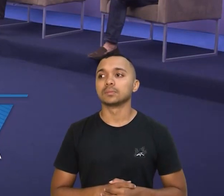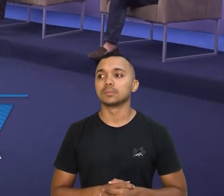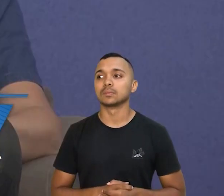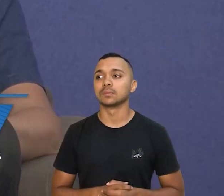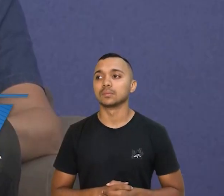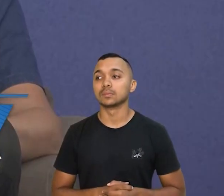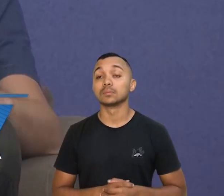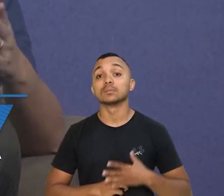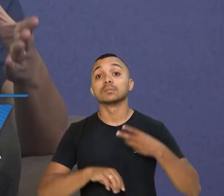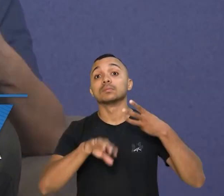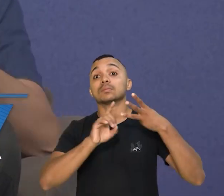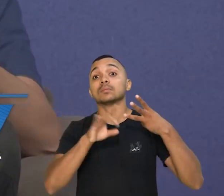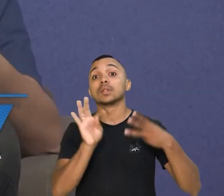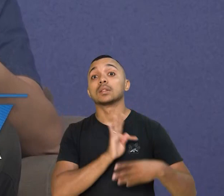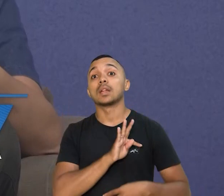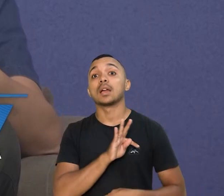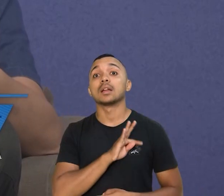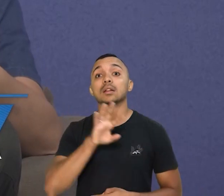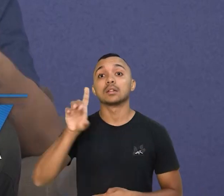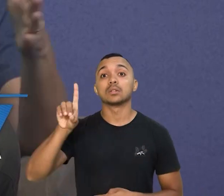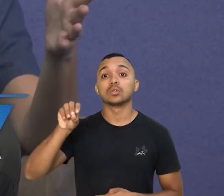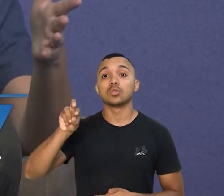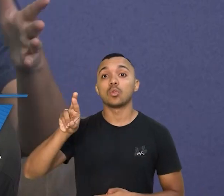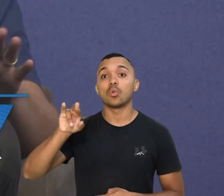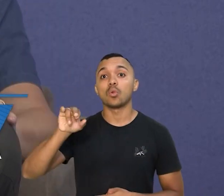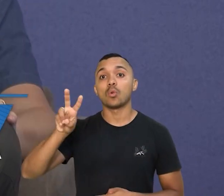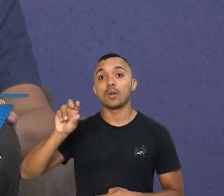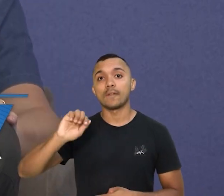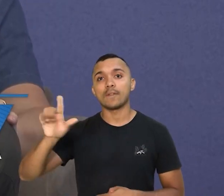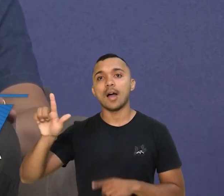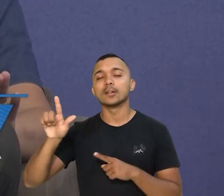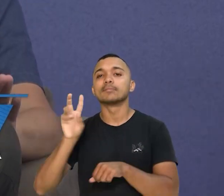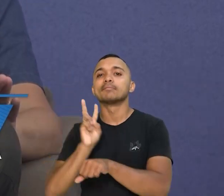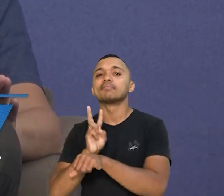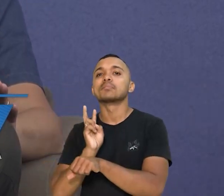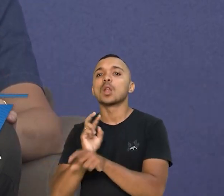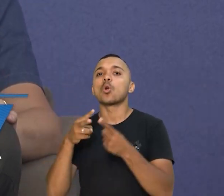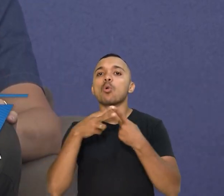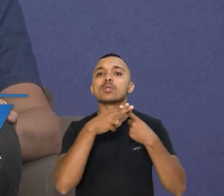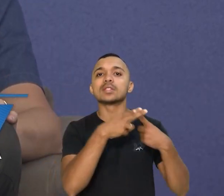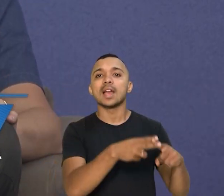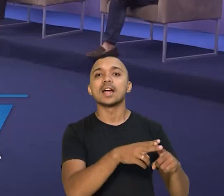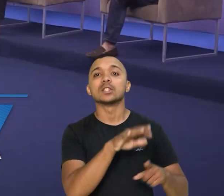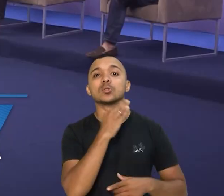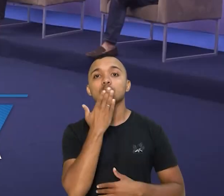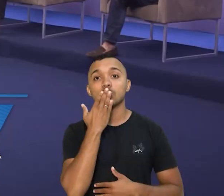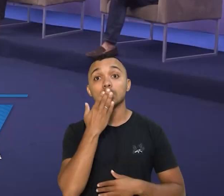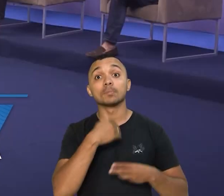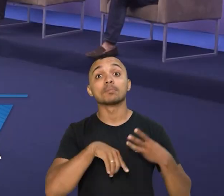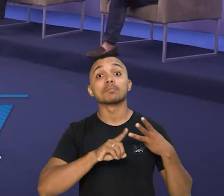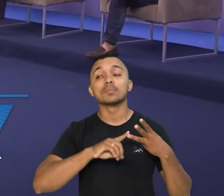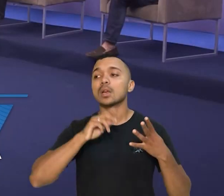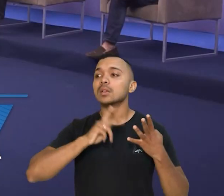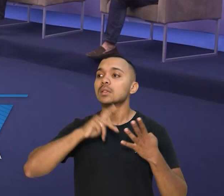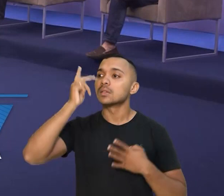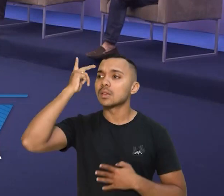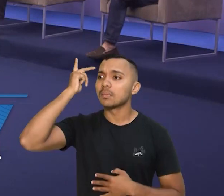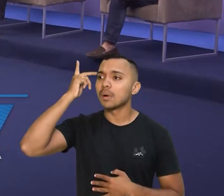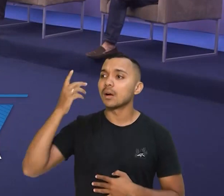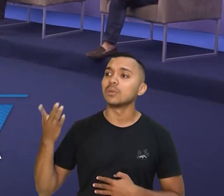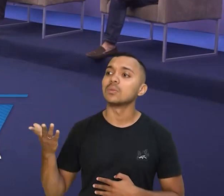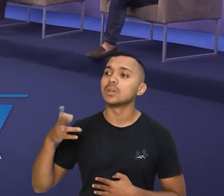posso deixar de citar o Dorival, que conserta time, né? Conserta time. O seu São Paulo, que eu digo. E o São Paulo, você não gosta dele, né? Só porque é meu Dorival. Não gosto muito,